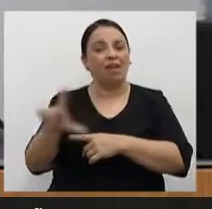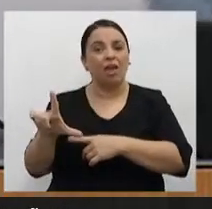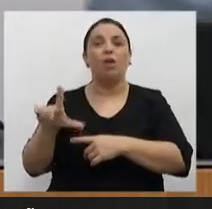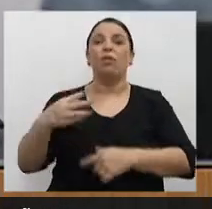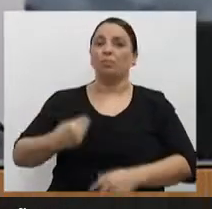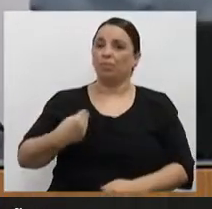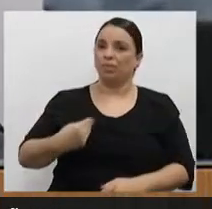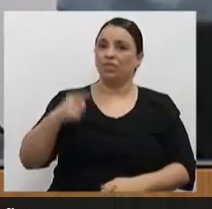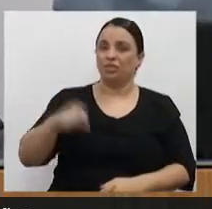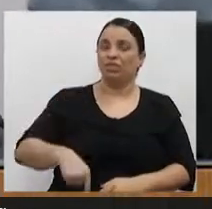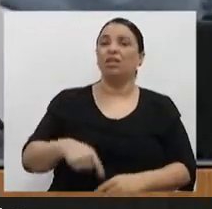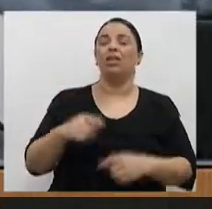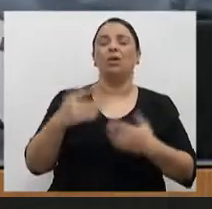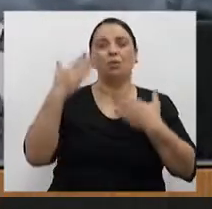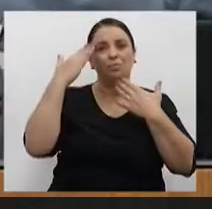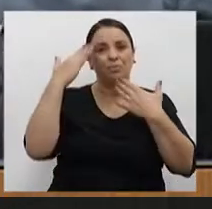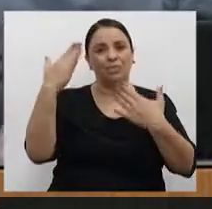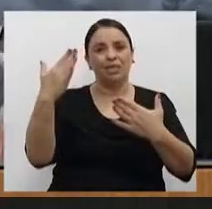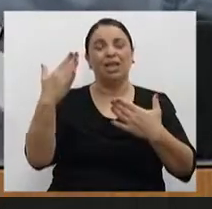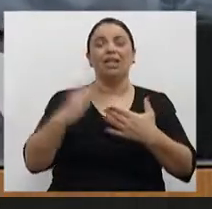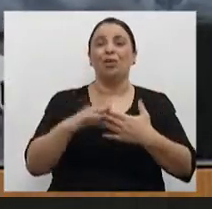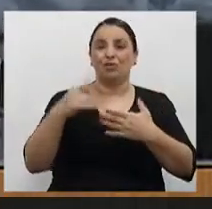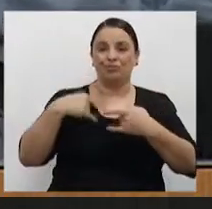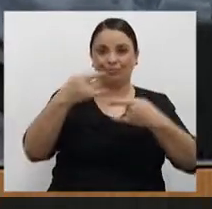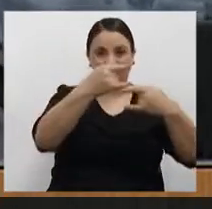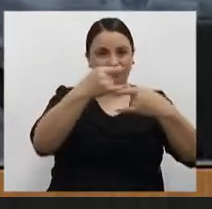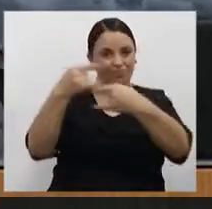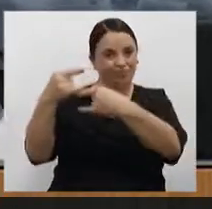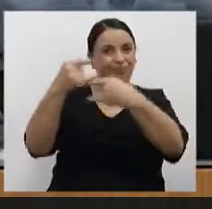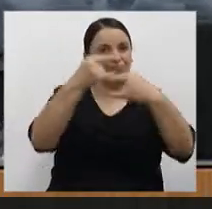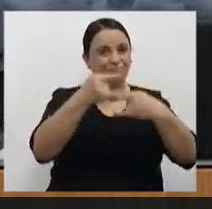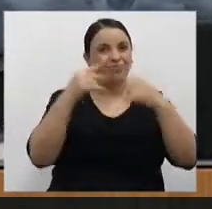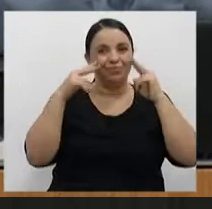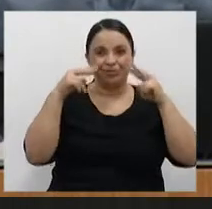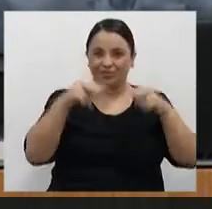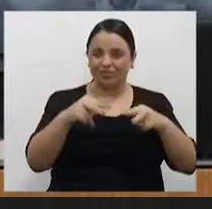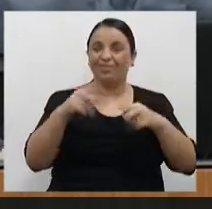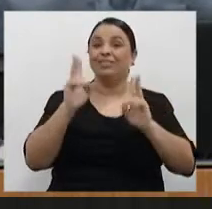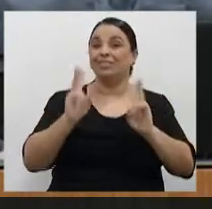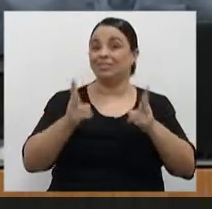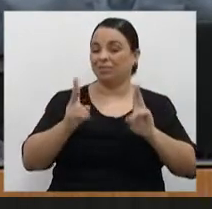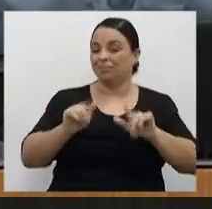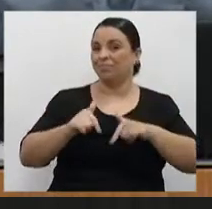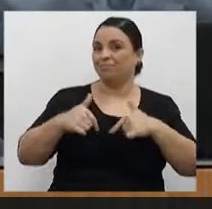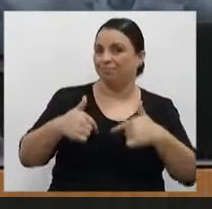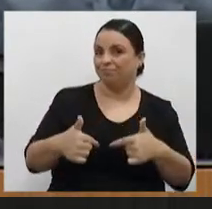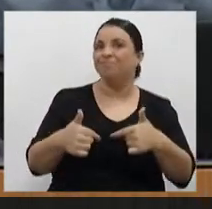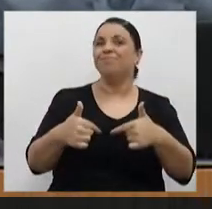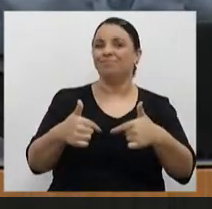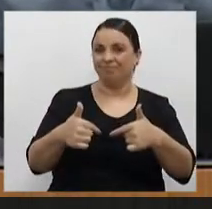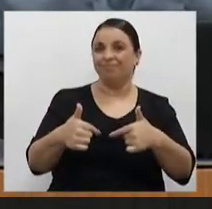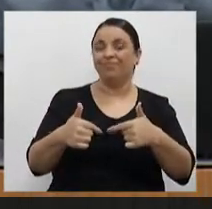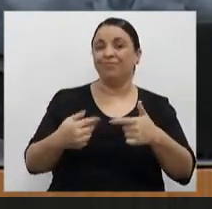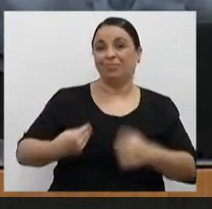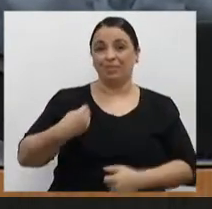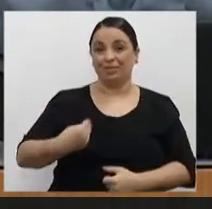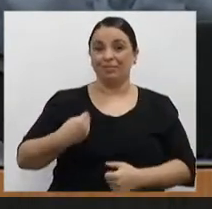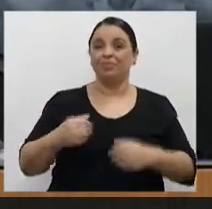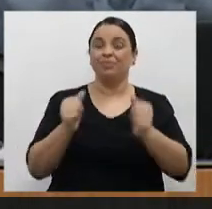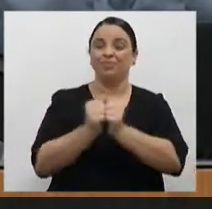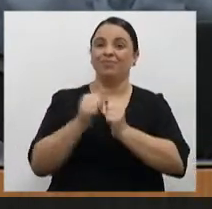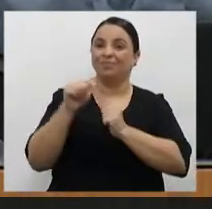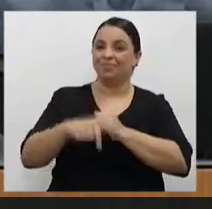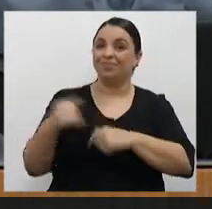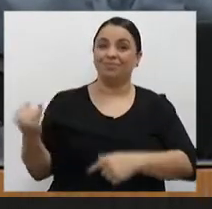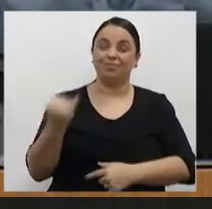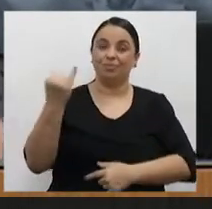deputado Rafael Martins. Também estou te vendo aqui na tela, sempre muito atuante e participando conosco aqui dessa